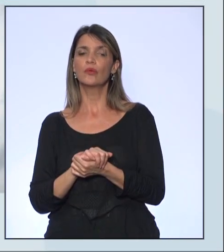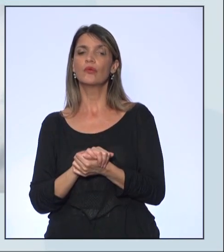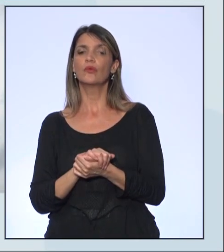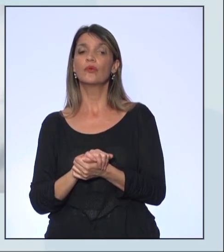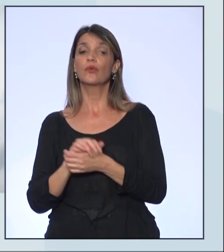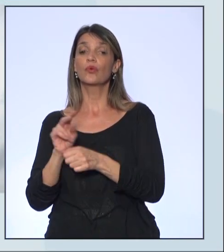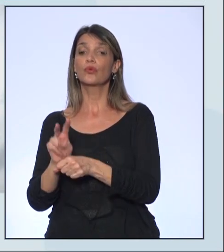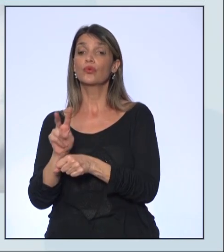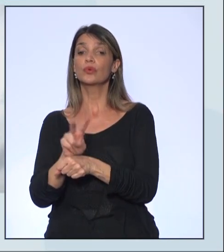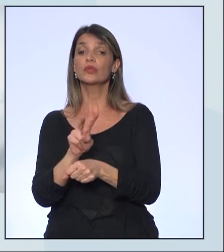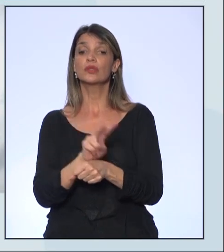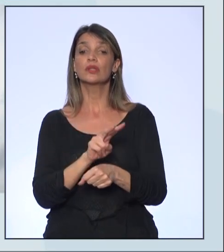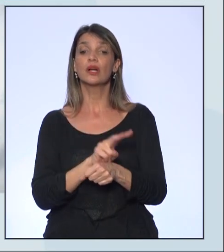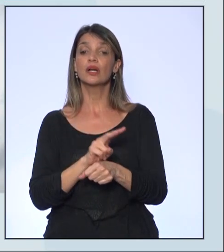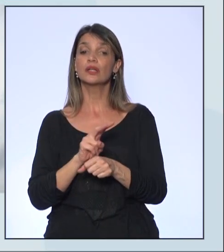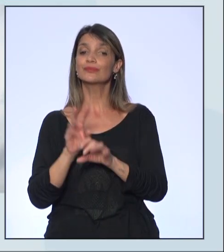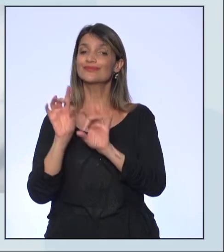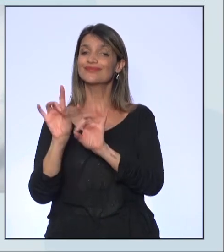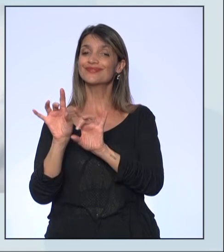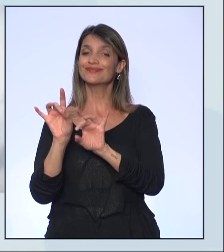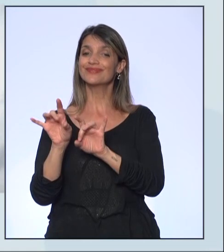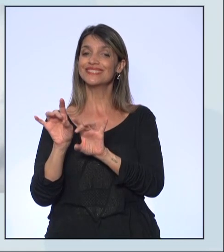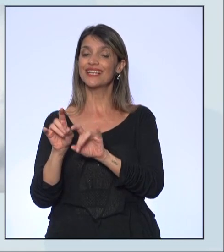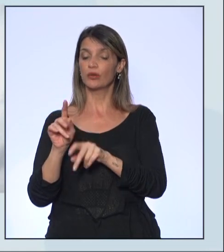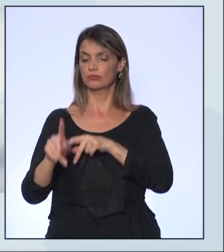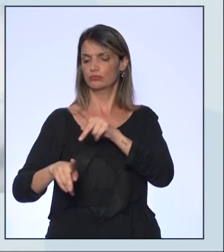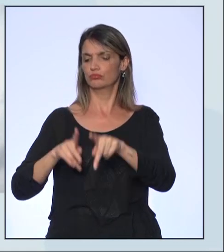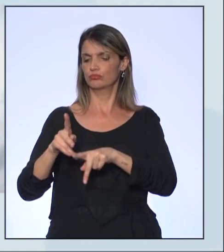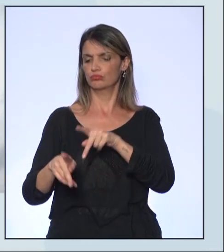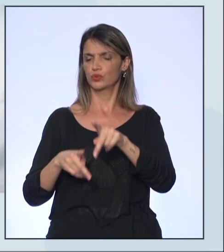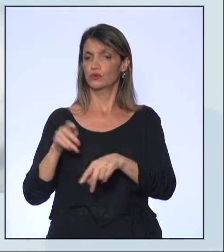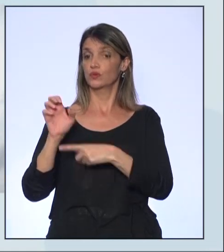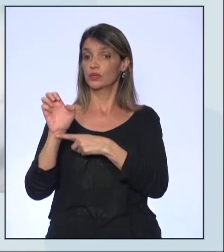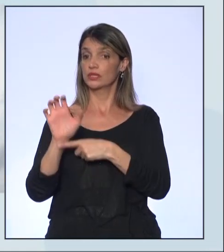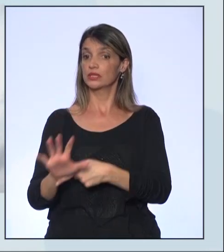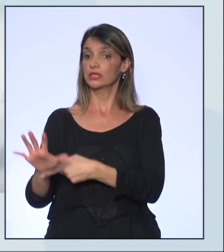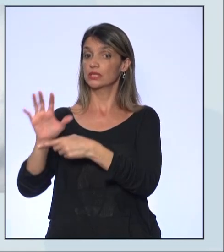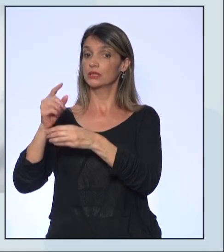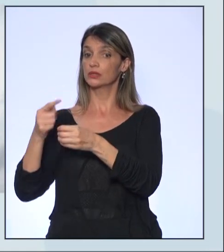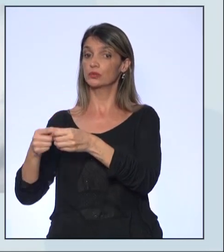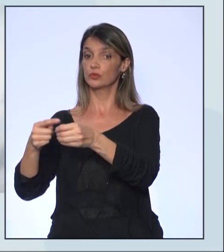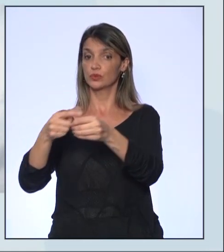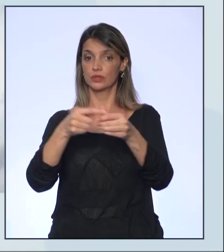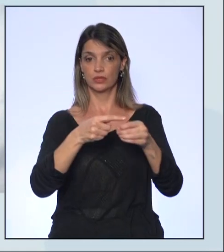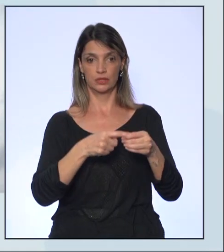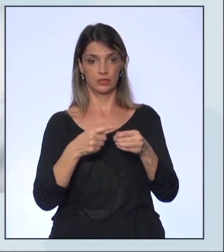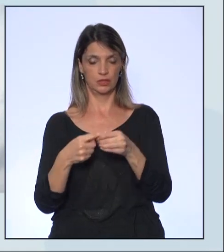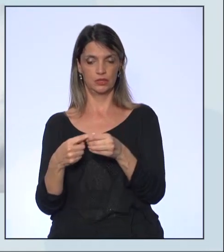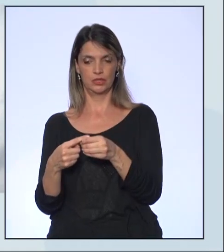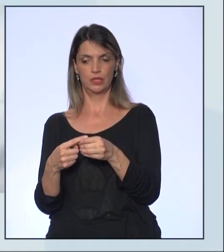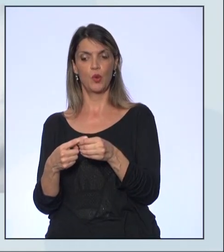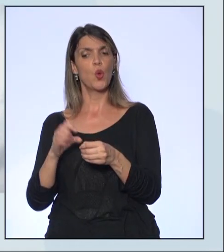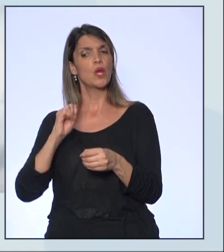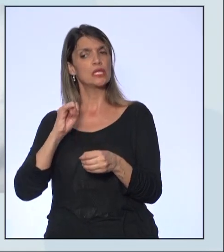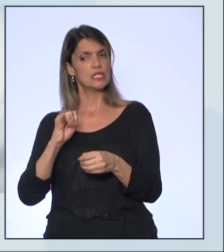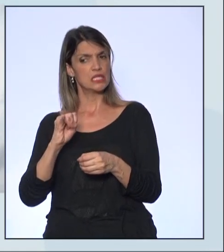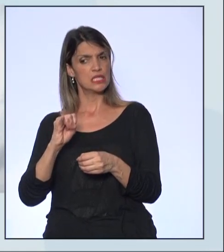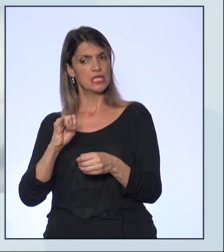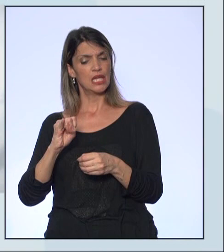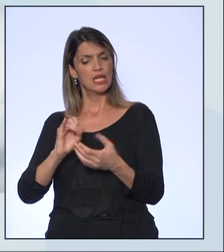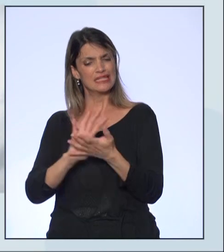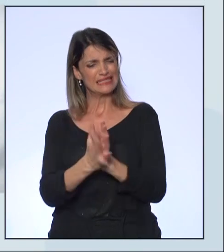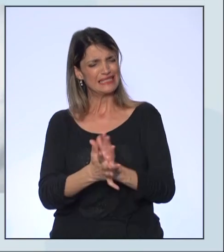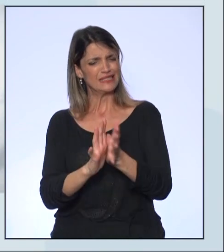cuidados específicos de nação, dos estados e dos municípios. Os atentados contra eles cometidos